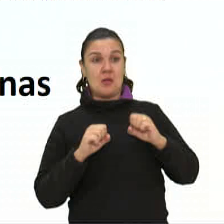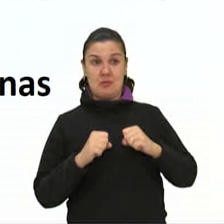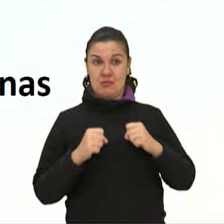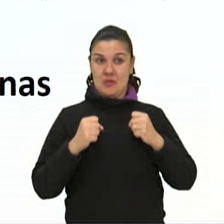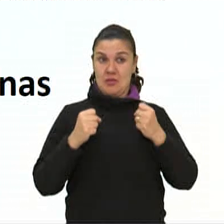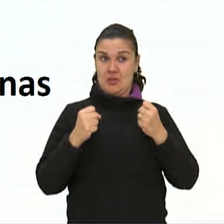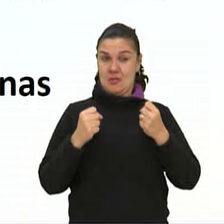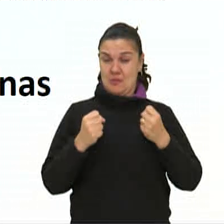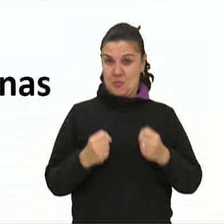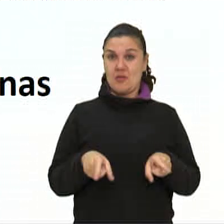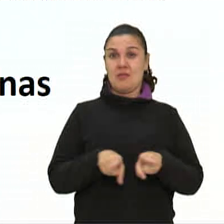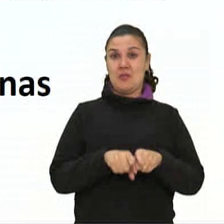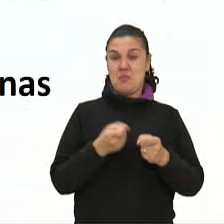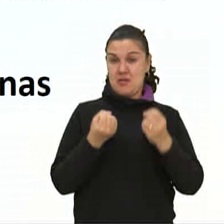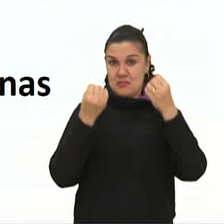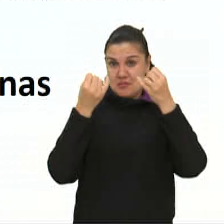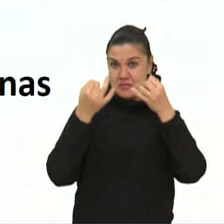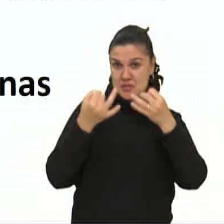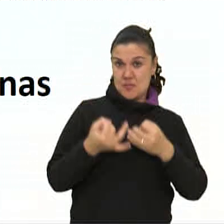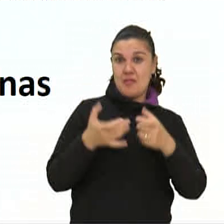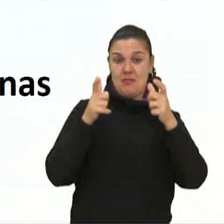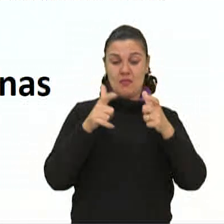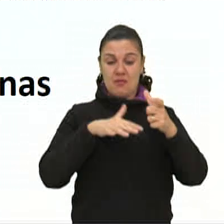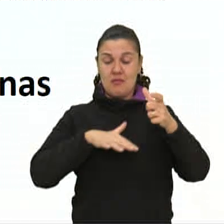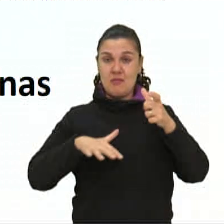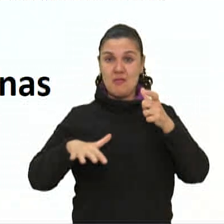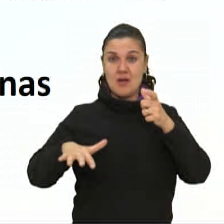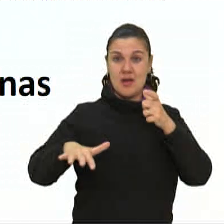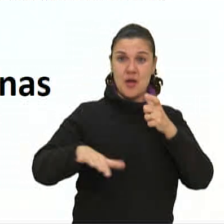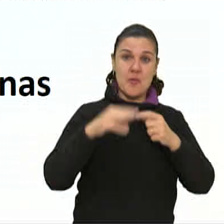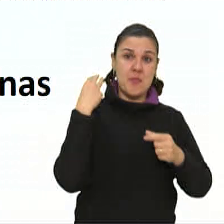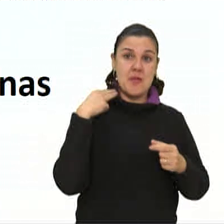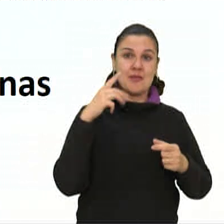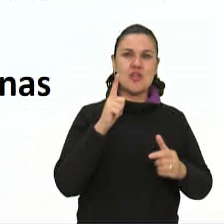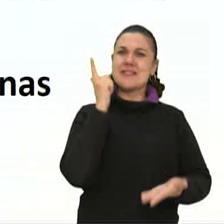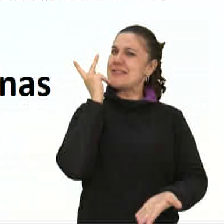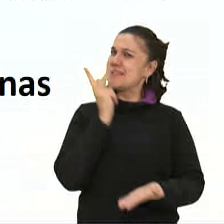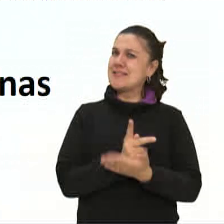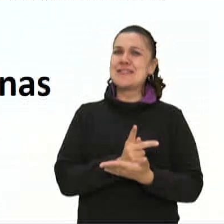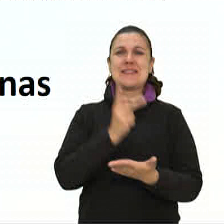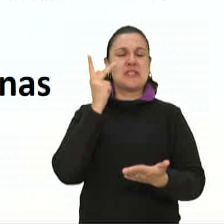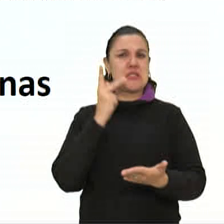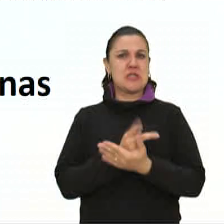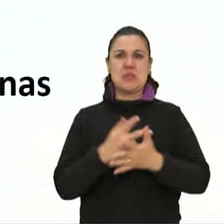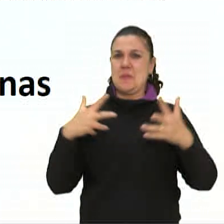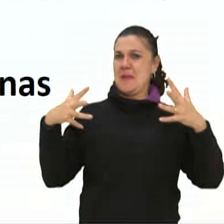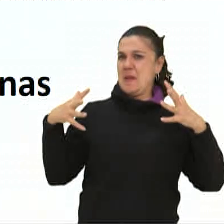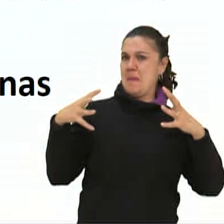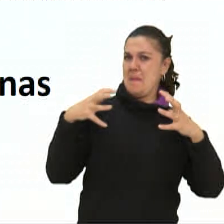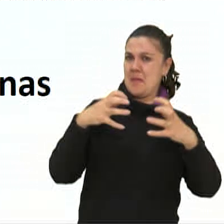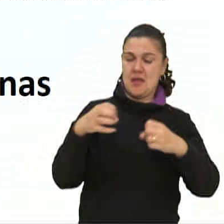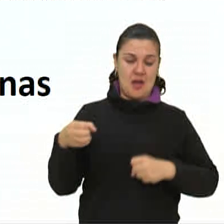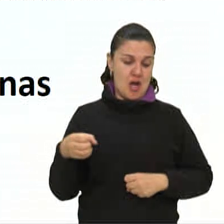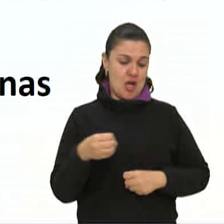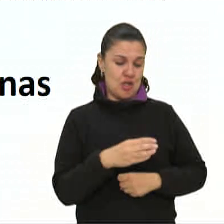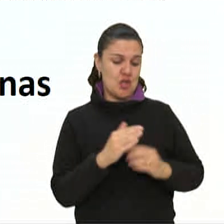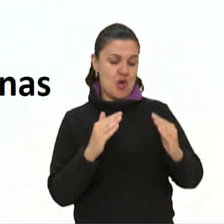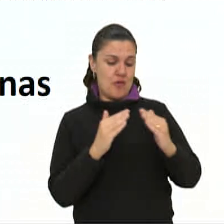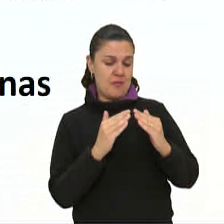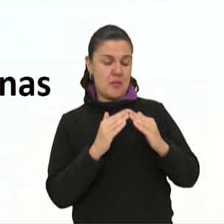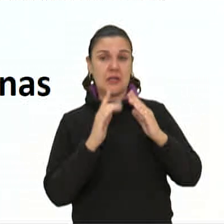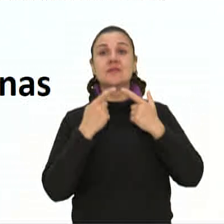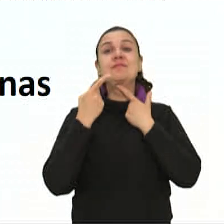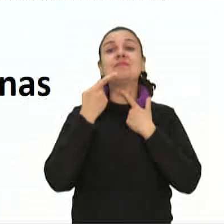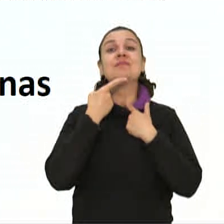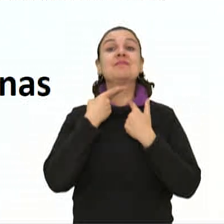Poder-se-ia inferir que o cenário dominante nas Minas era de um permanente confronto dos novos habitantes,